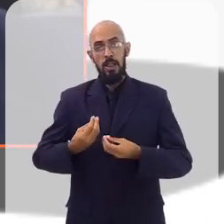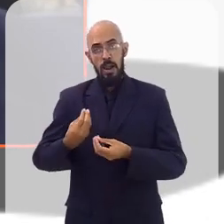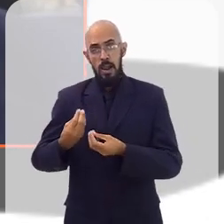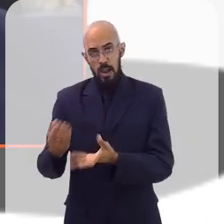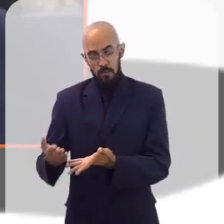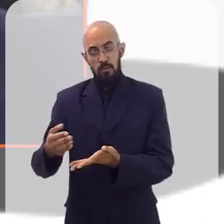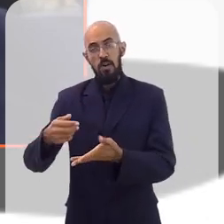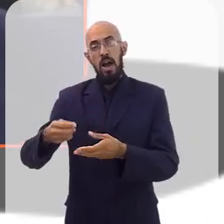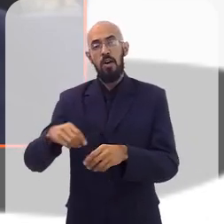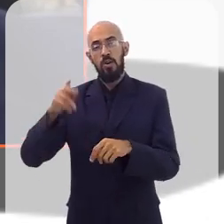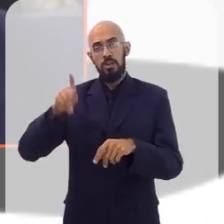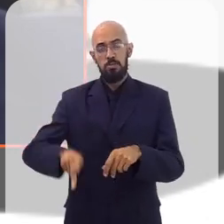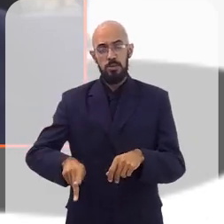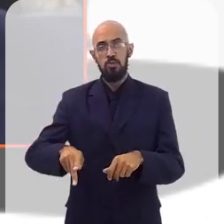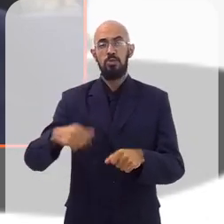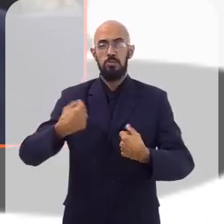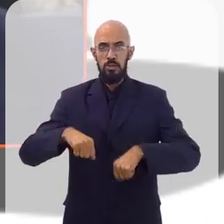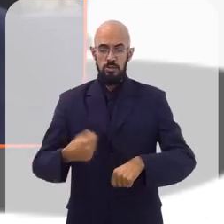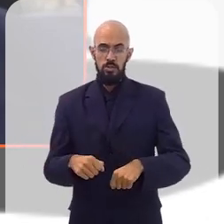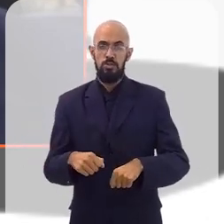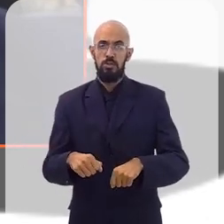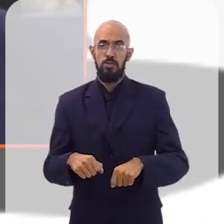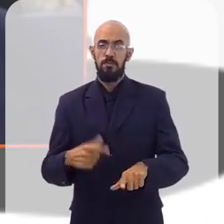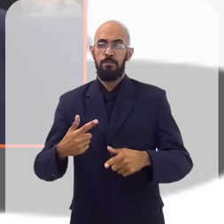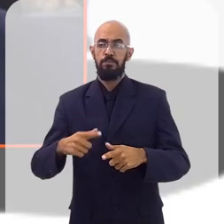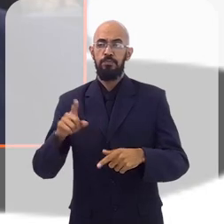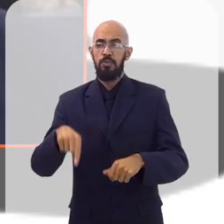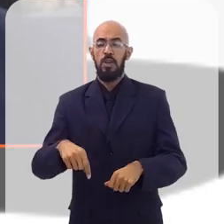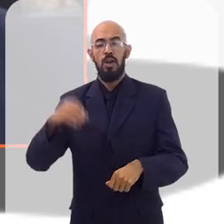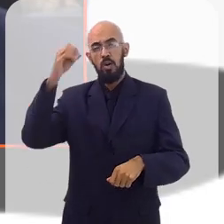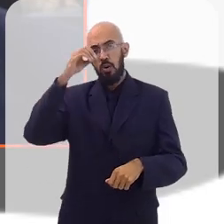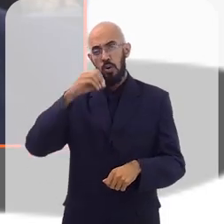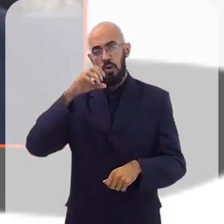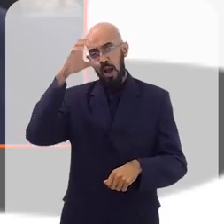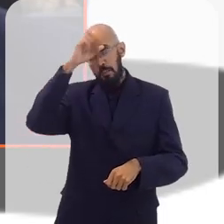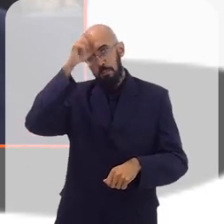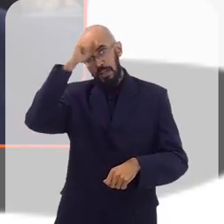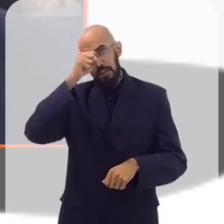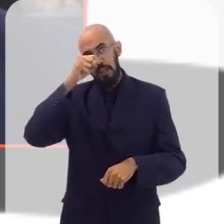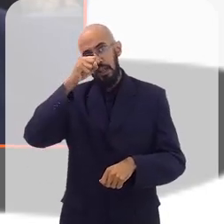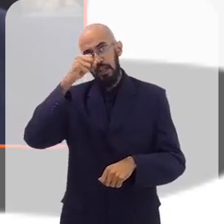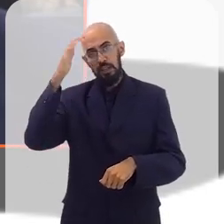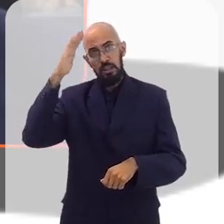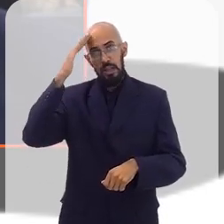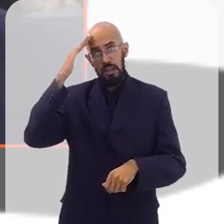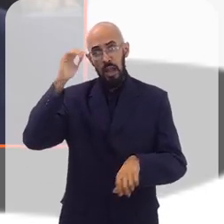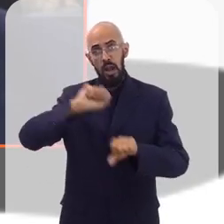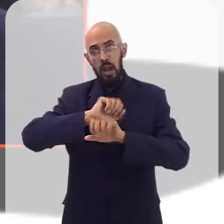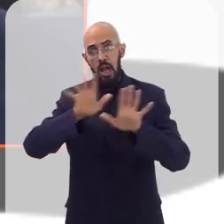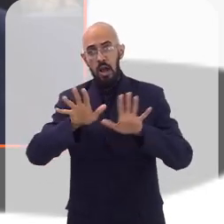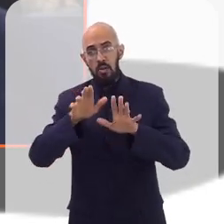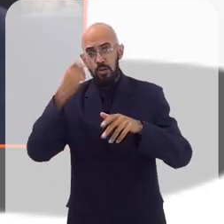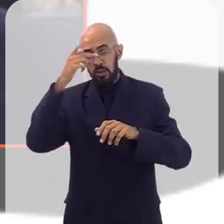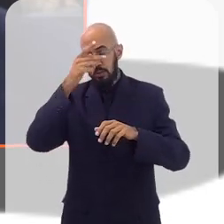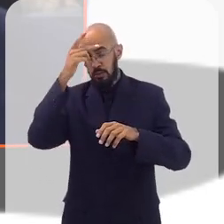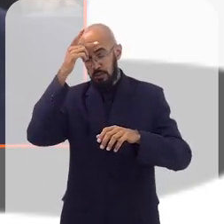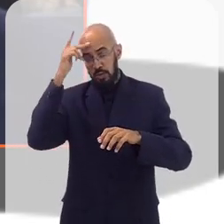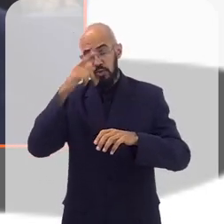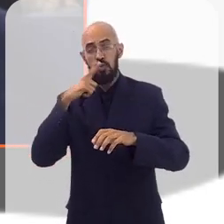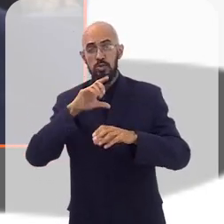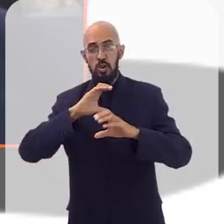pessoas e é importante a gente participar brigar e levar que não ia as pessoas